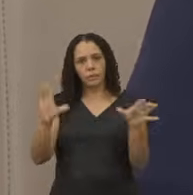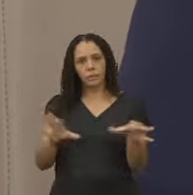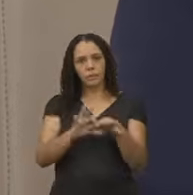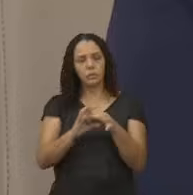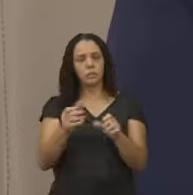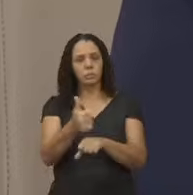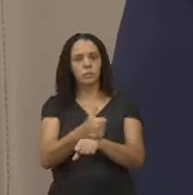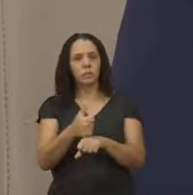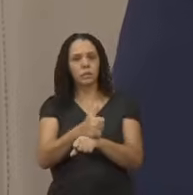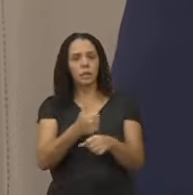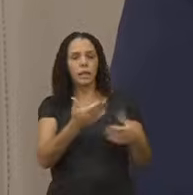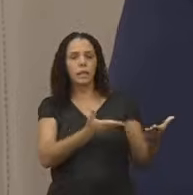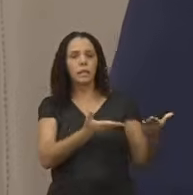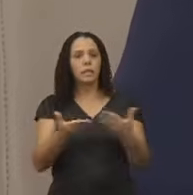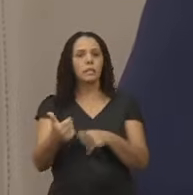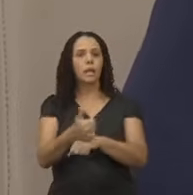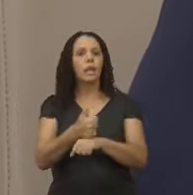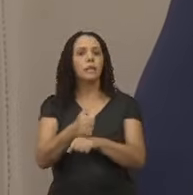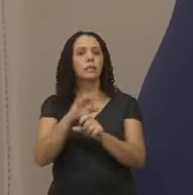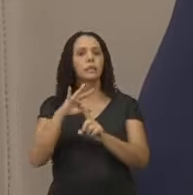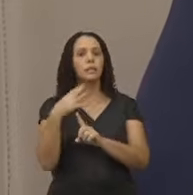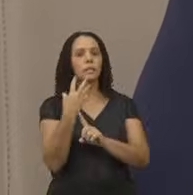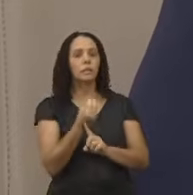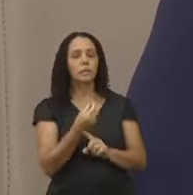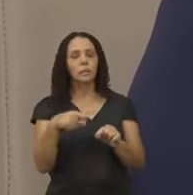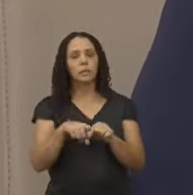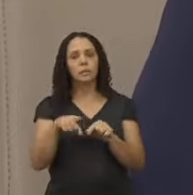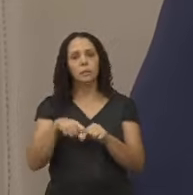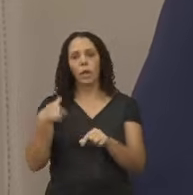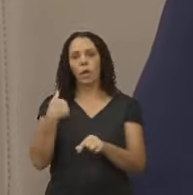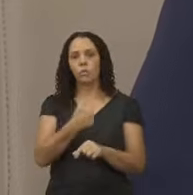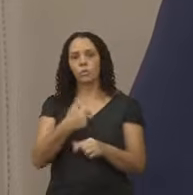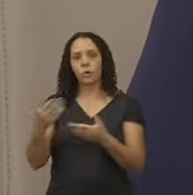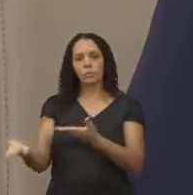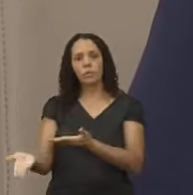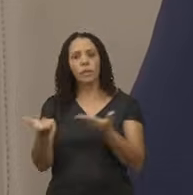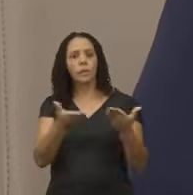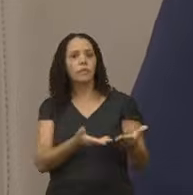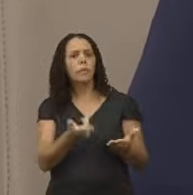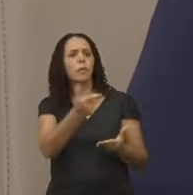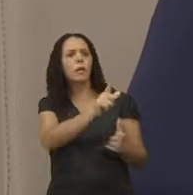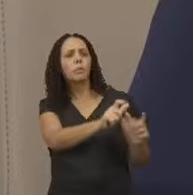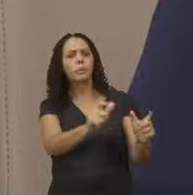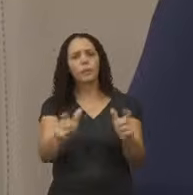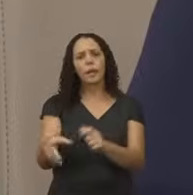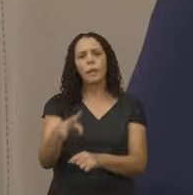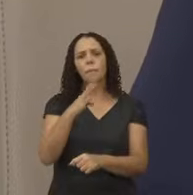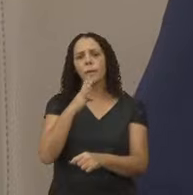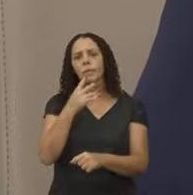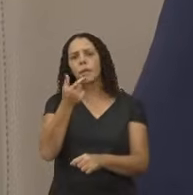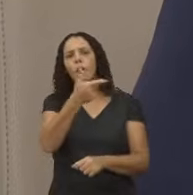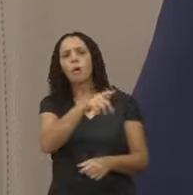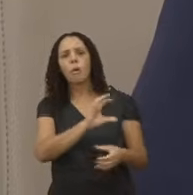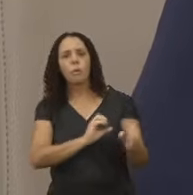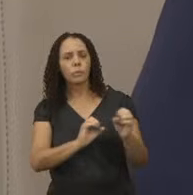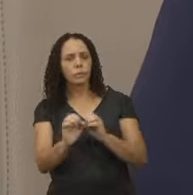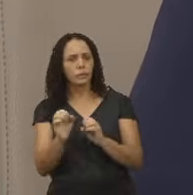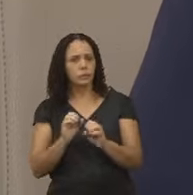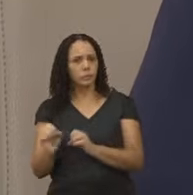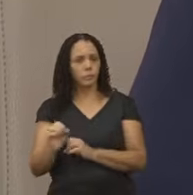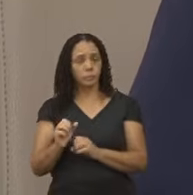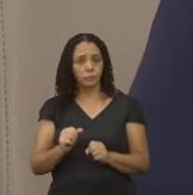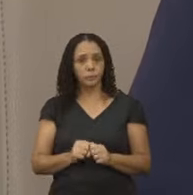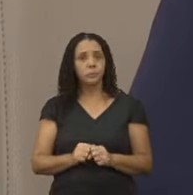entre artistas. Trazer artistas e levar nossos artistas também para outros lugares para conhecer as outras obras. Acho que vai